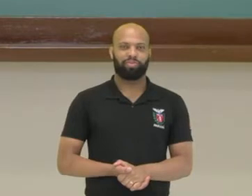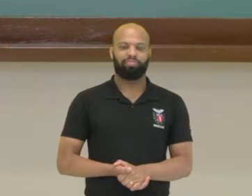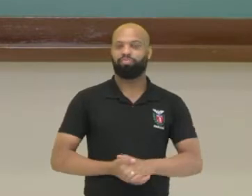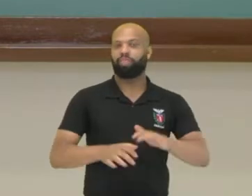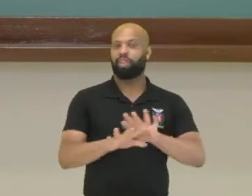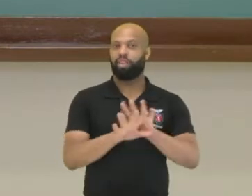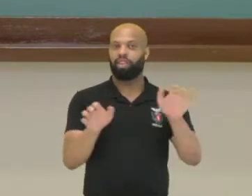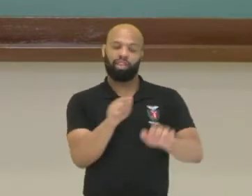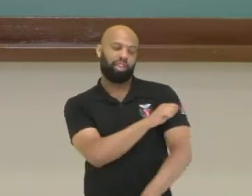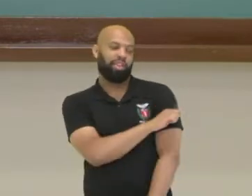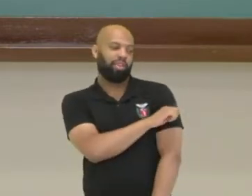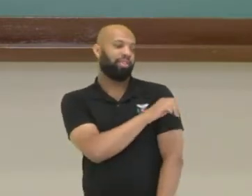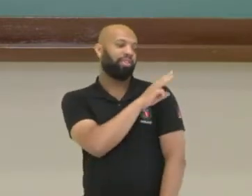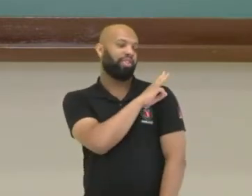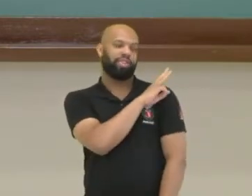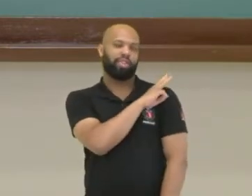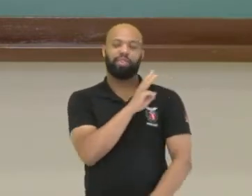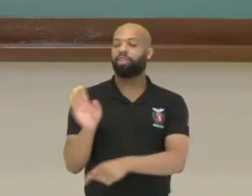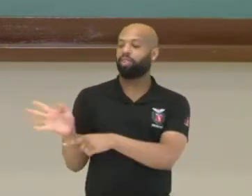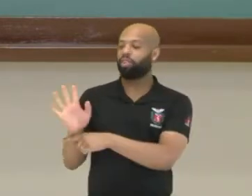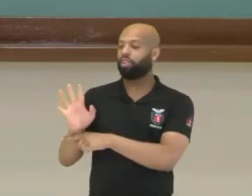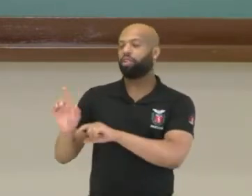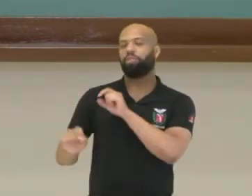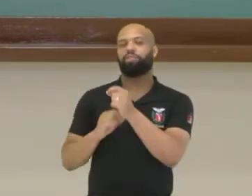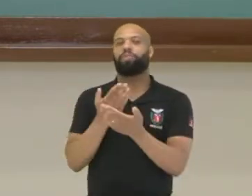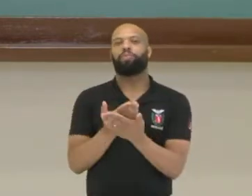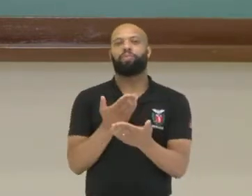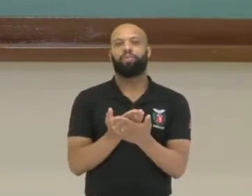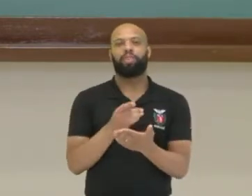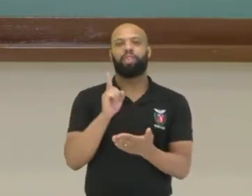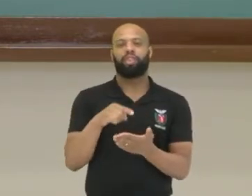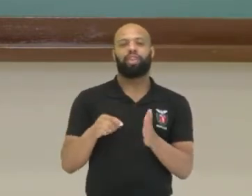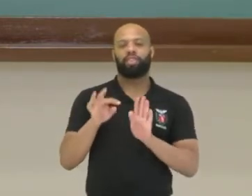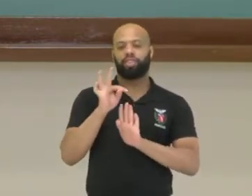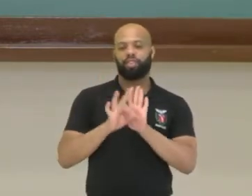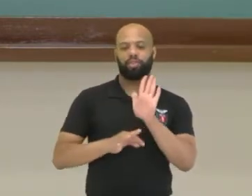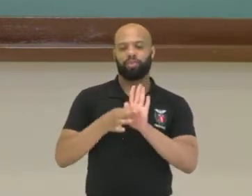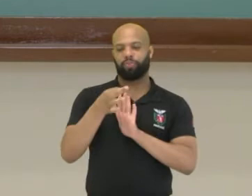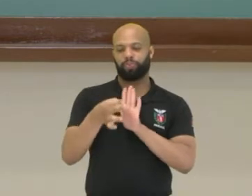Olá, estudantes da terceira série. Nesse vídeo vamos falar sobre artigo de opinião.